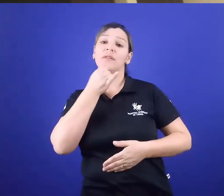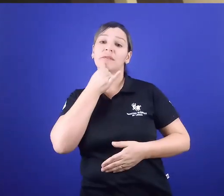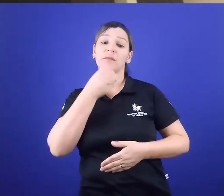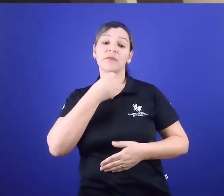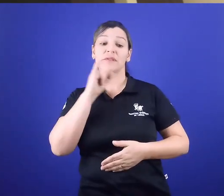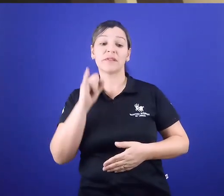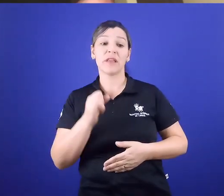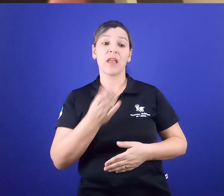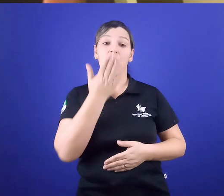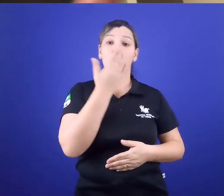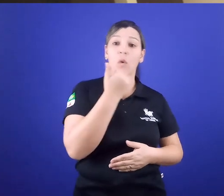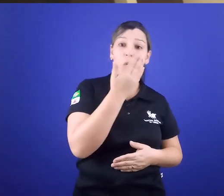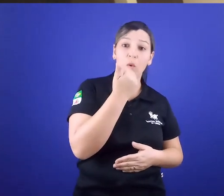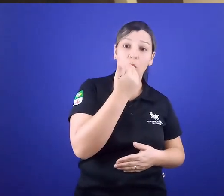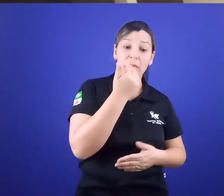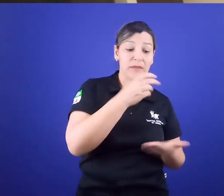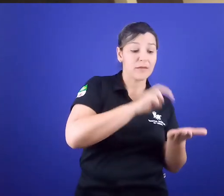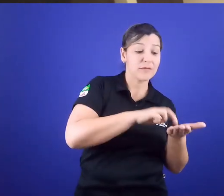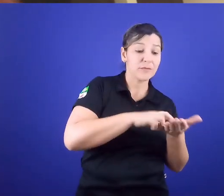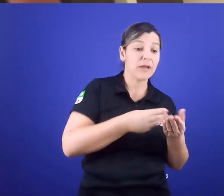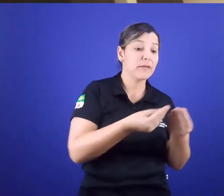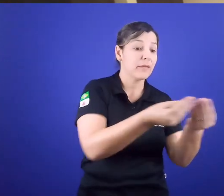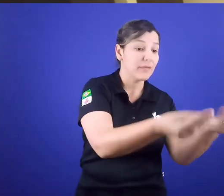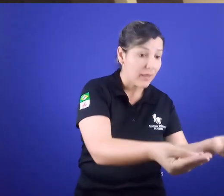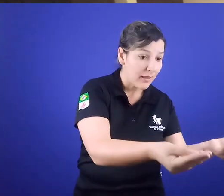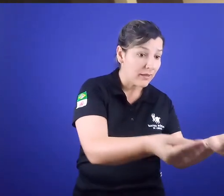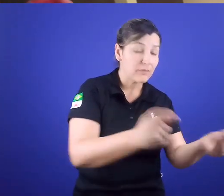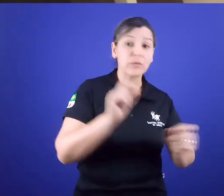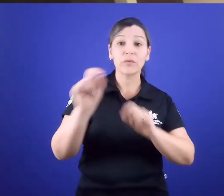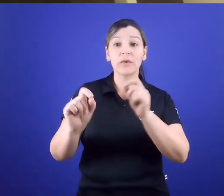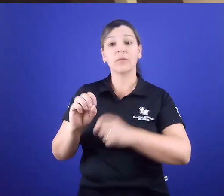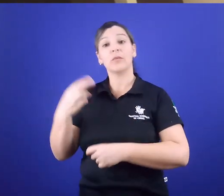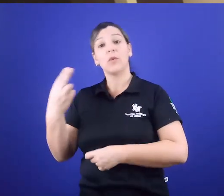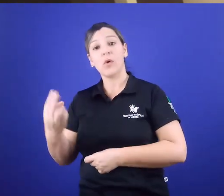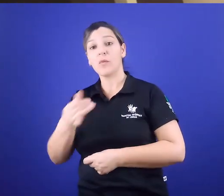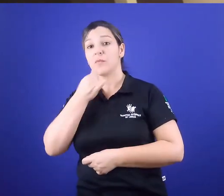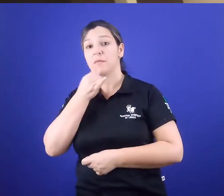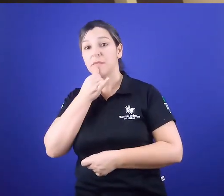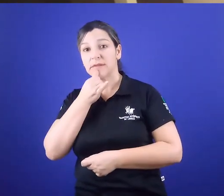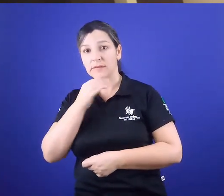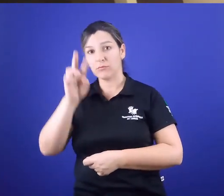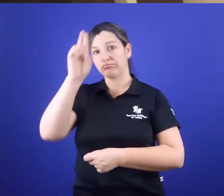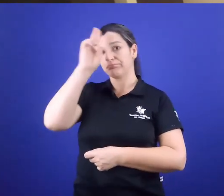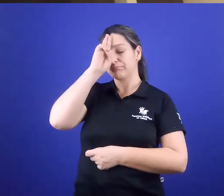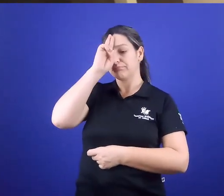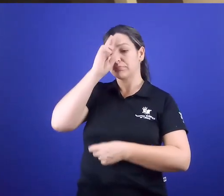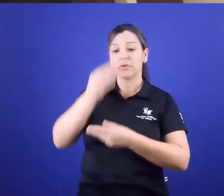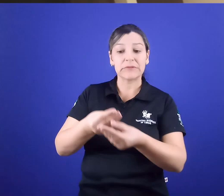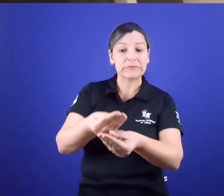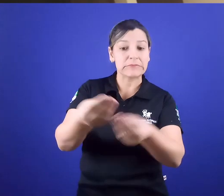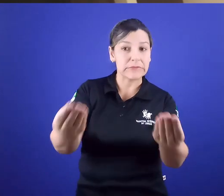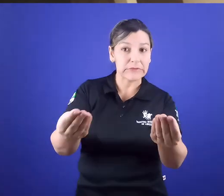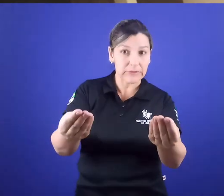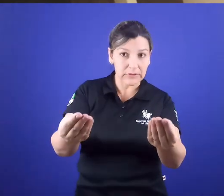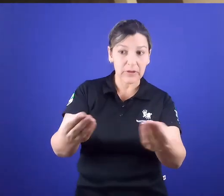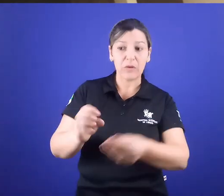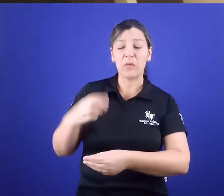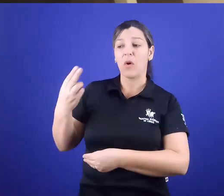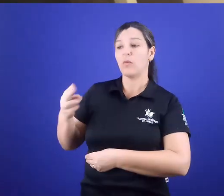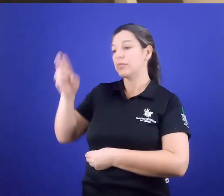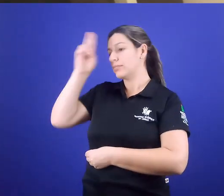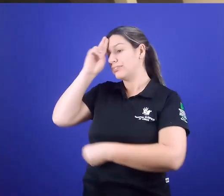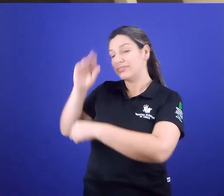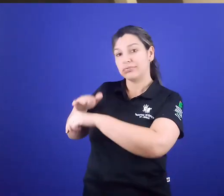de manhã, num almoço e num jantar, são alimentos completamente diferentes, ou pelo menos